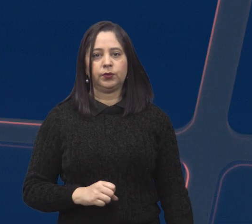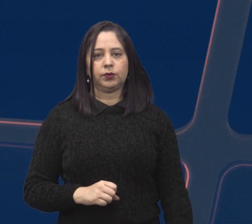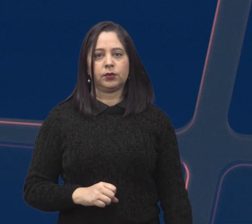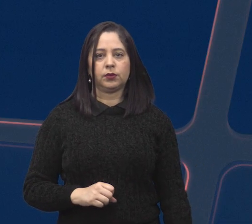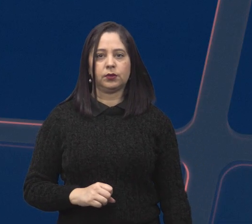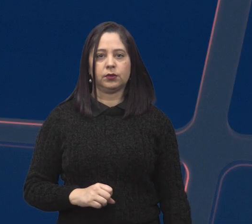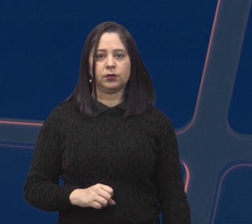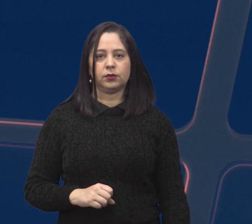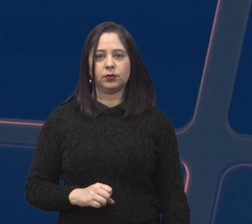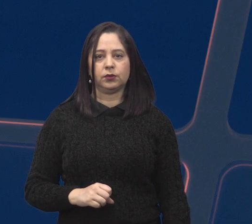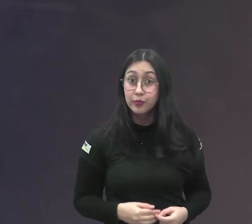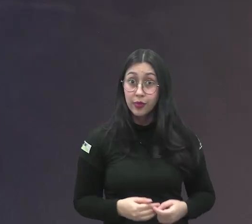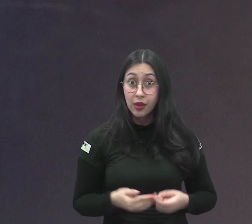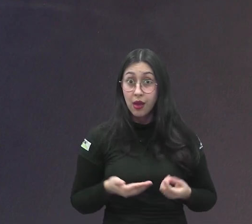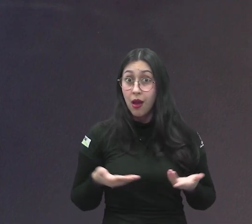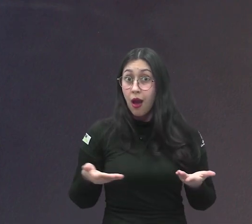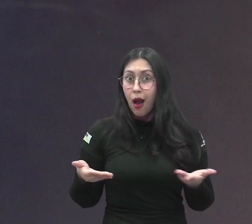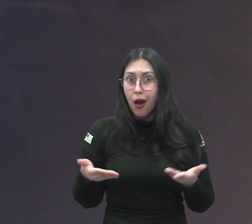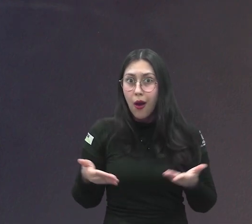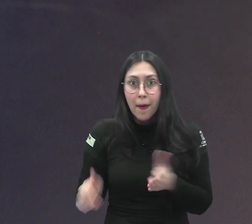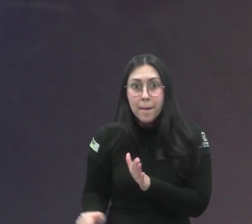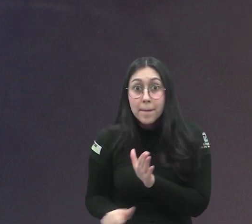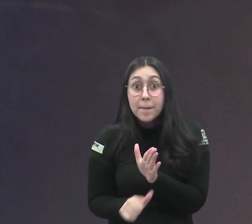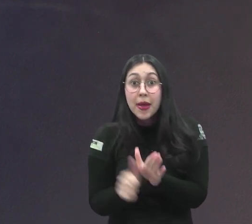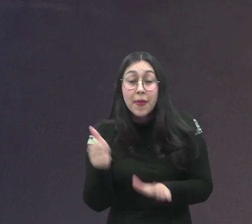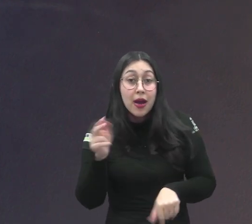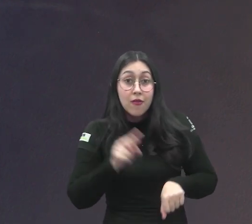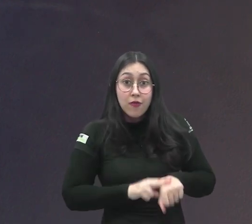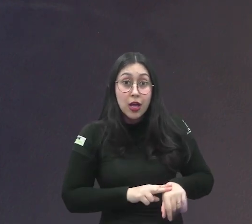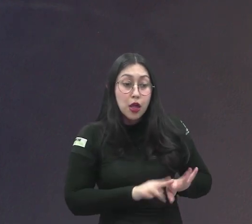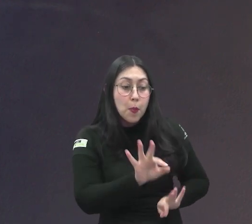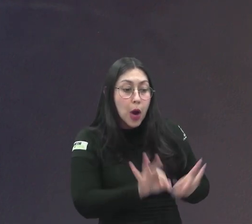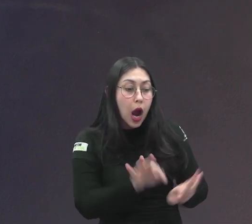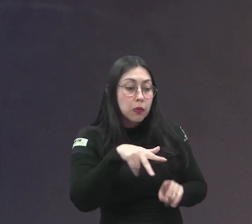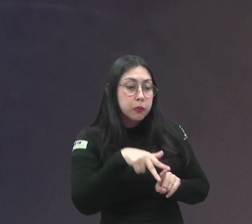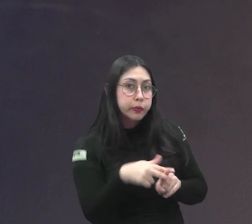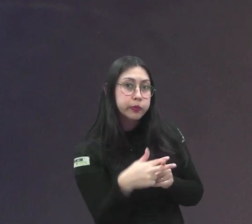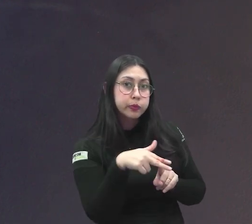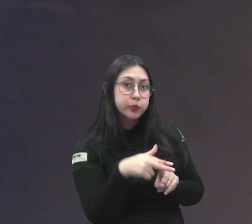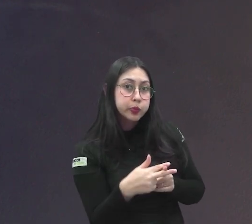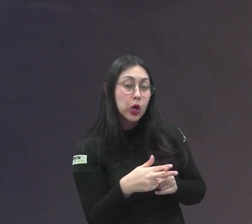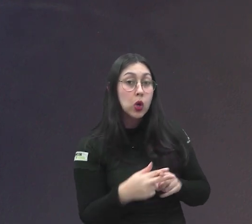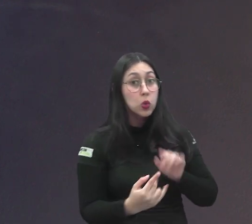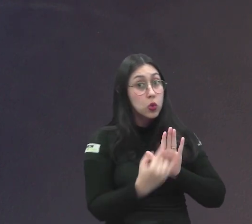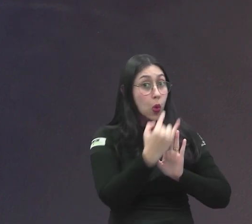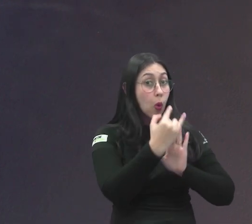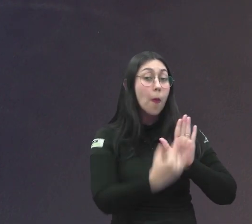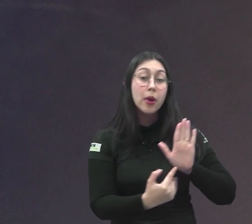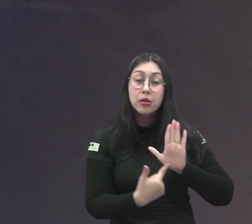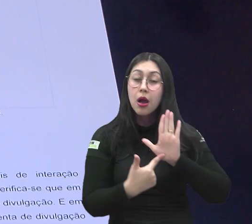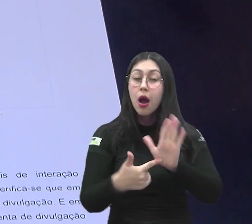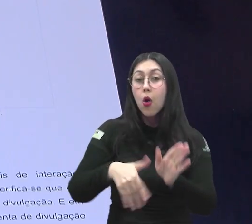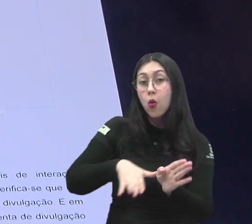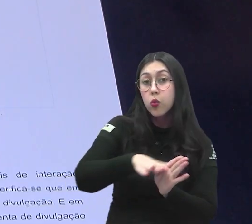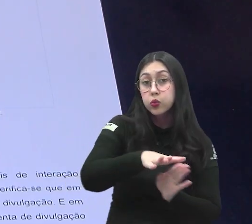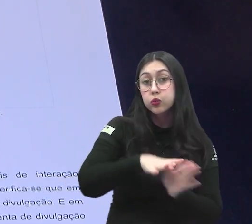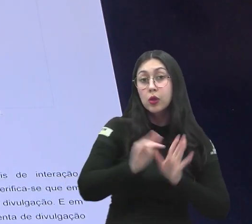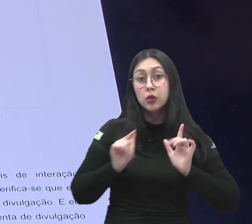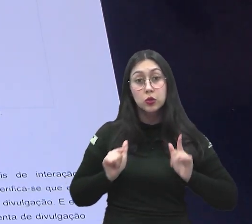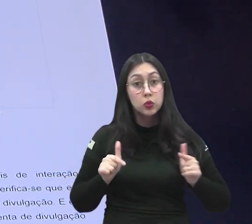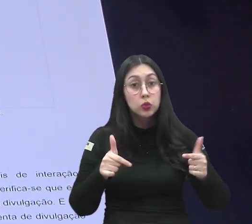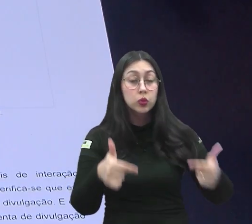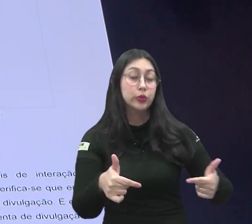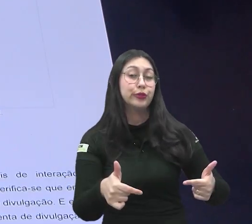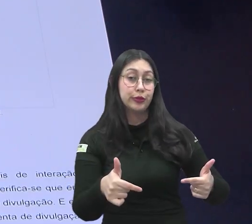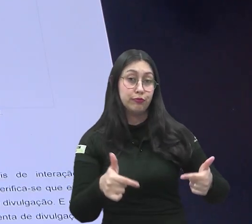nos próximos anos. Esta é a primeira revisão do Plano Diretor de Turismo de São José dos Campos. O documento